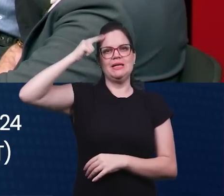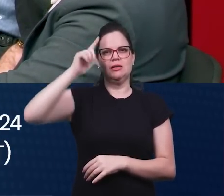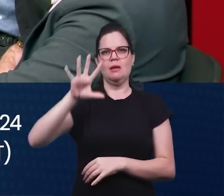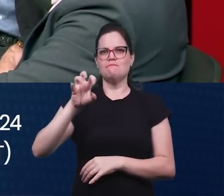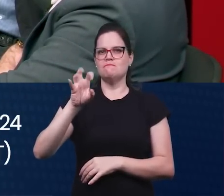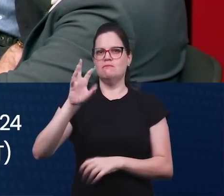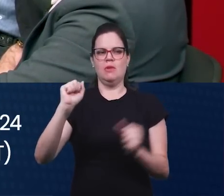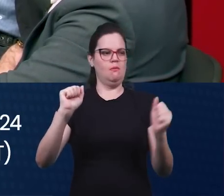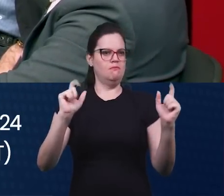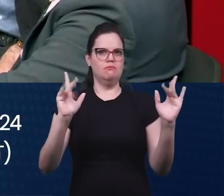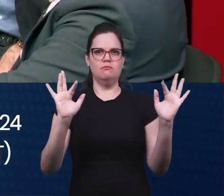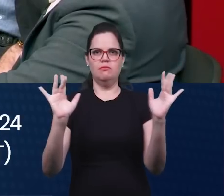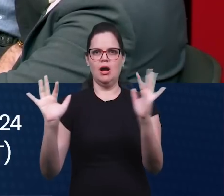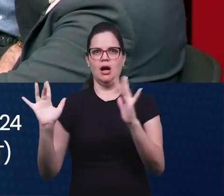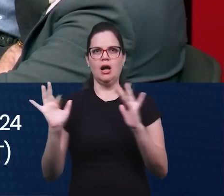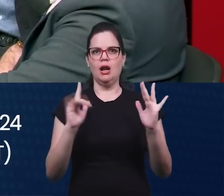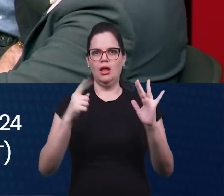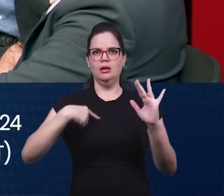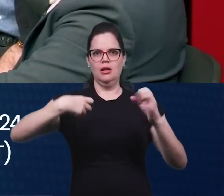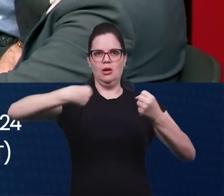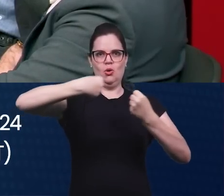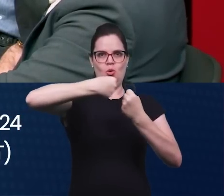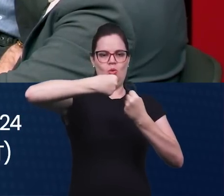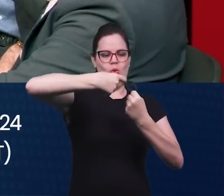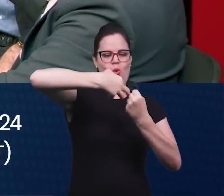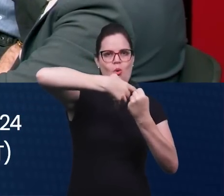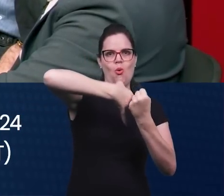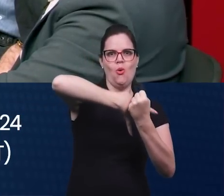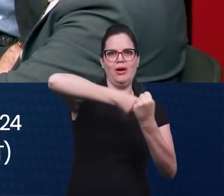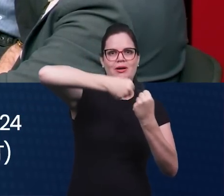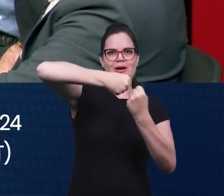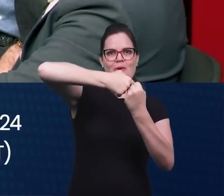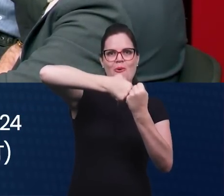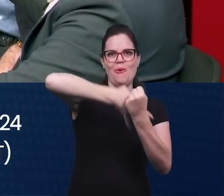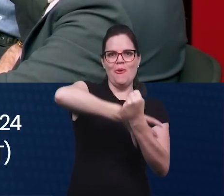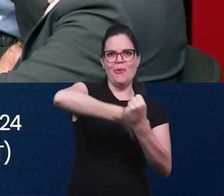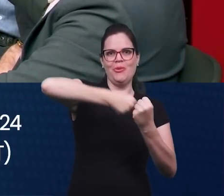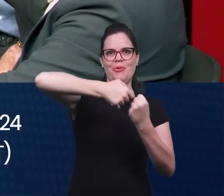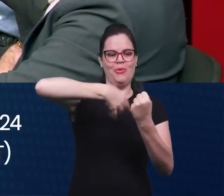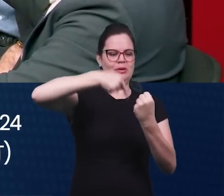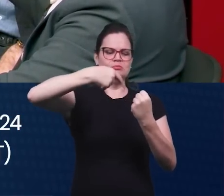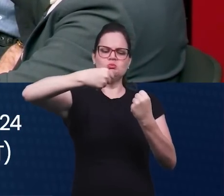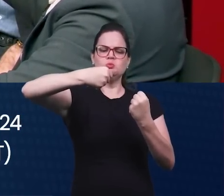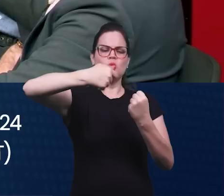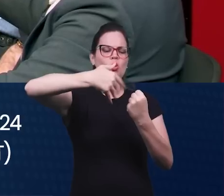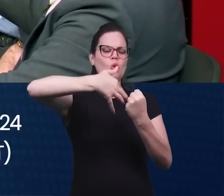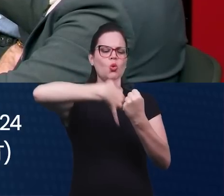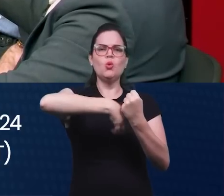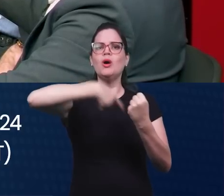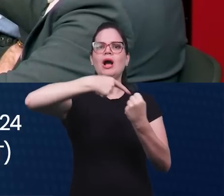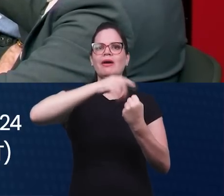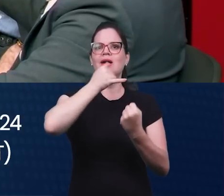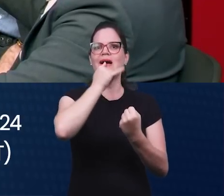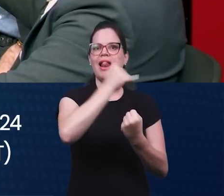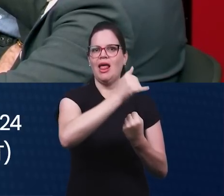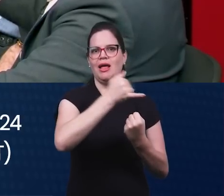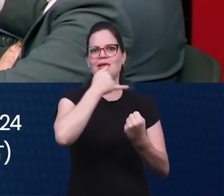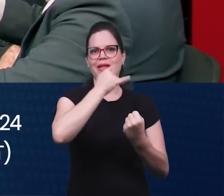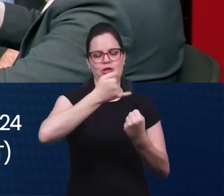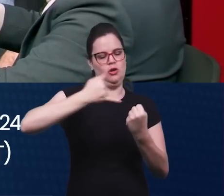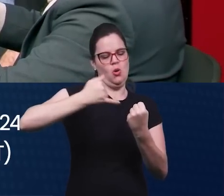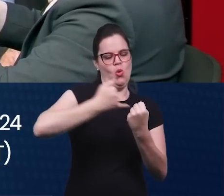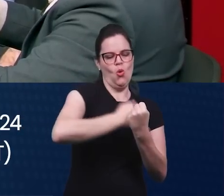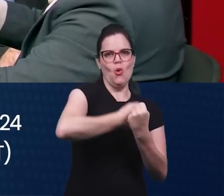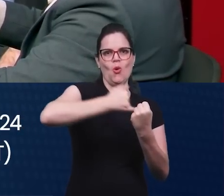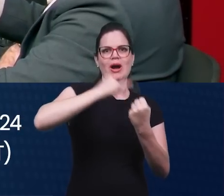expressar uma certa palavra. Essas conexões são feitas. Isso são impulsos elétricos. Isso é muito rápido.